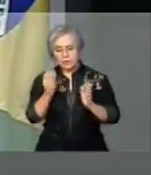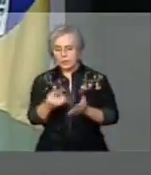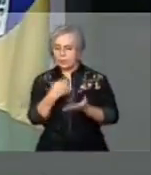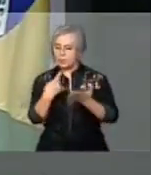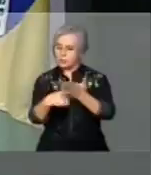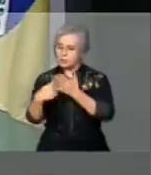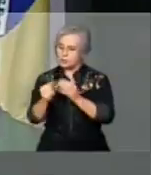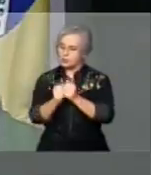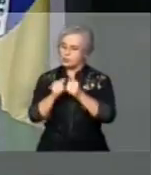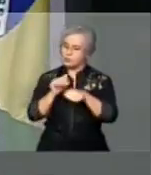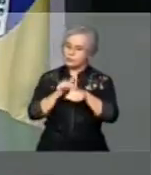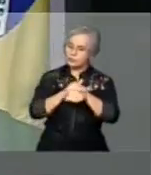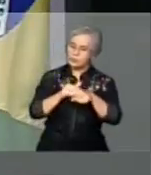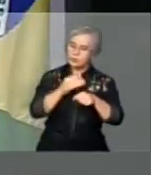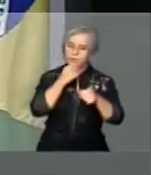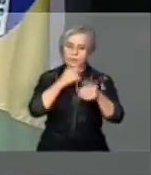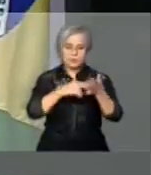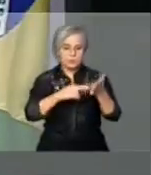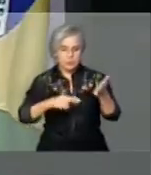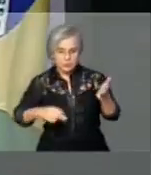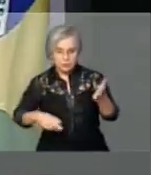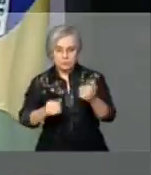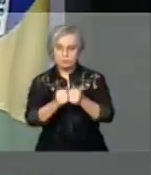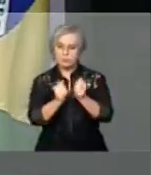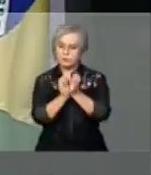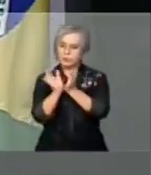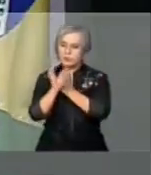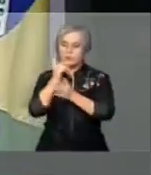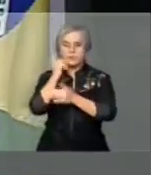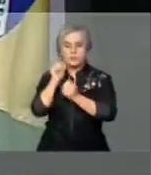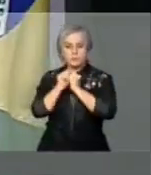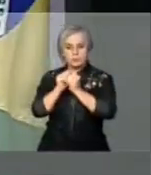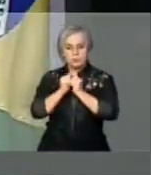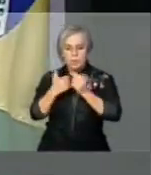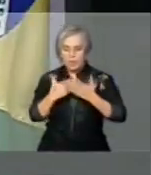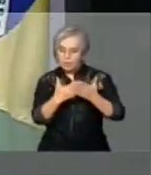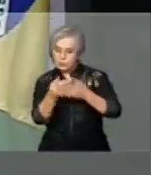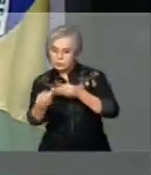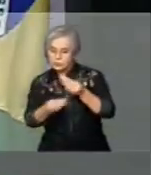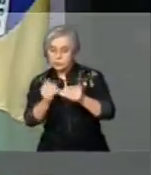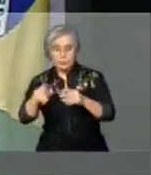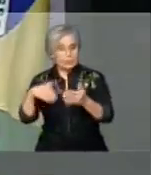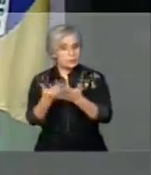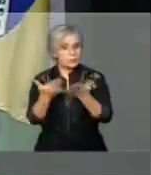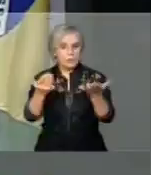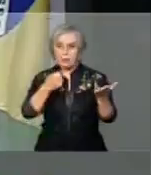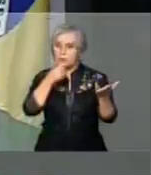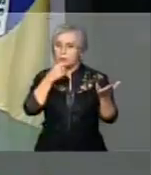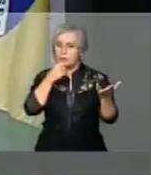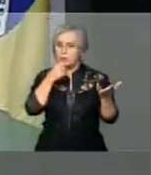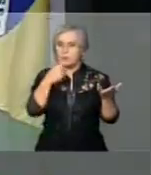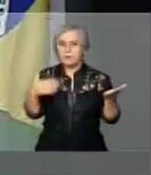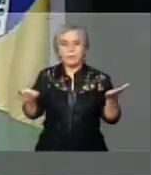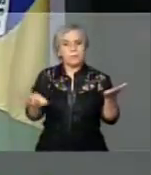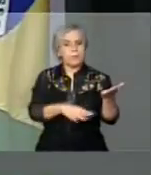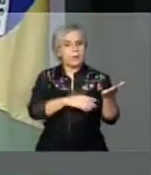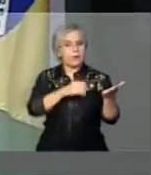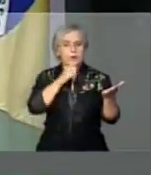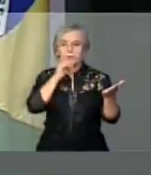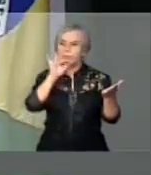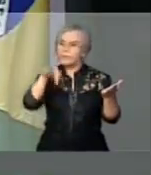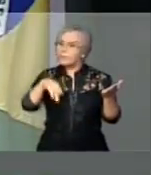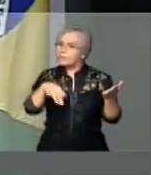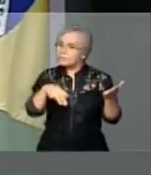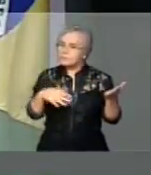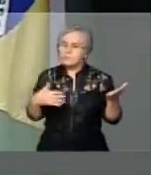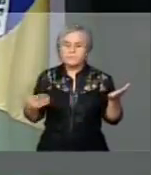com o relator, com outros deputados que estão acompanhando mais de perto, mas, infelizmente, nós não tivemos ainda a apreciação